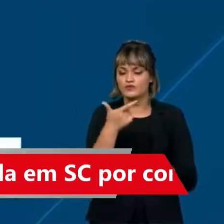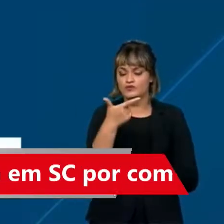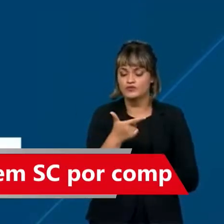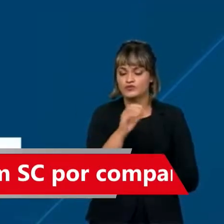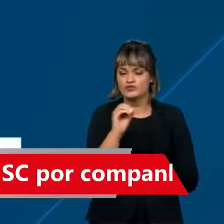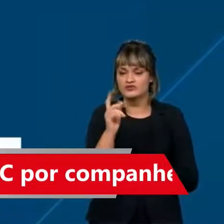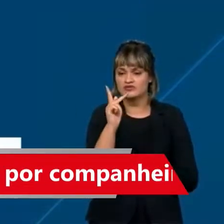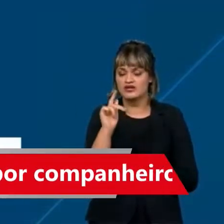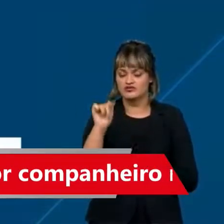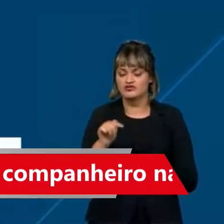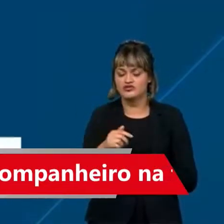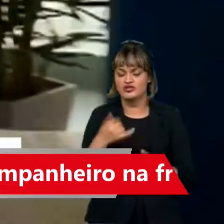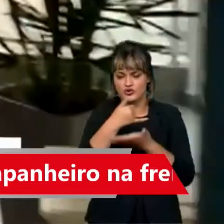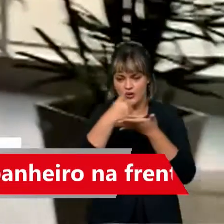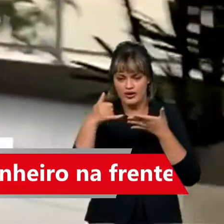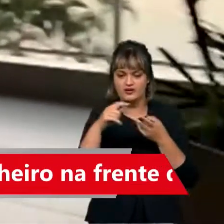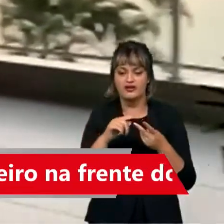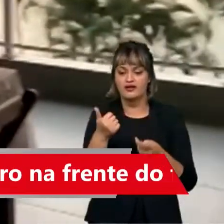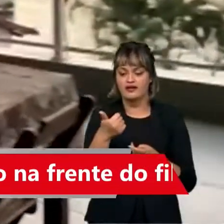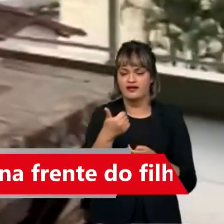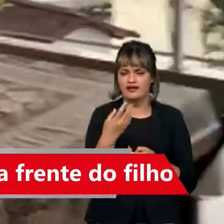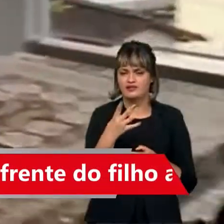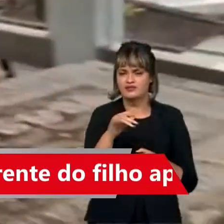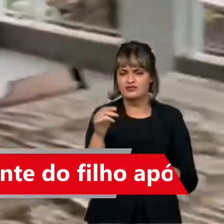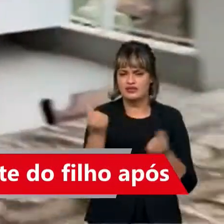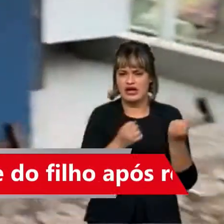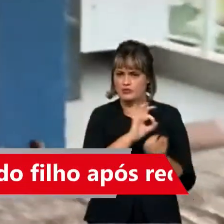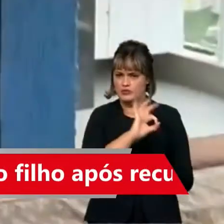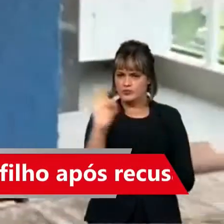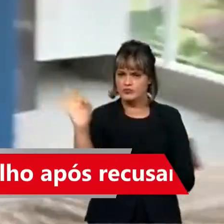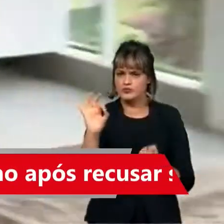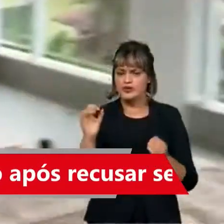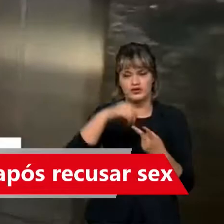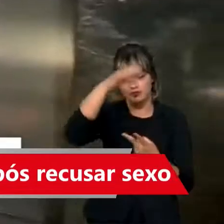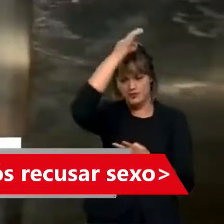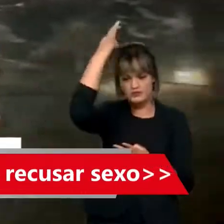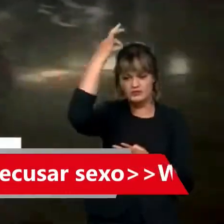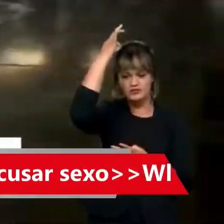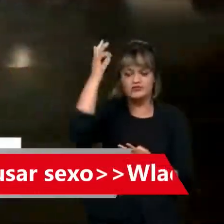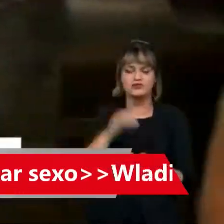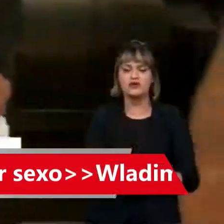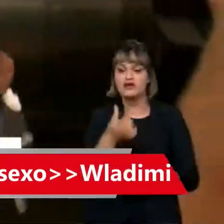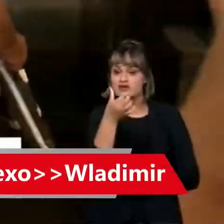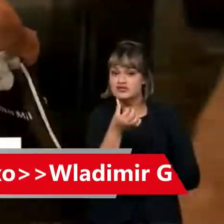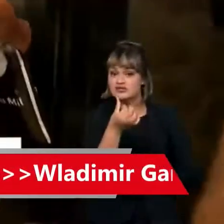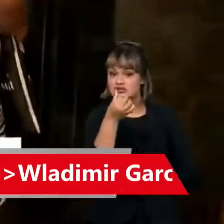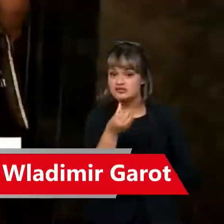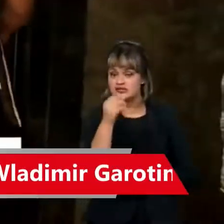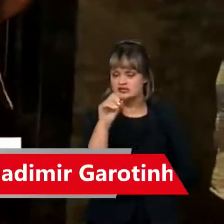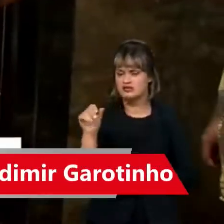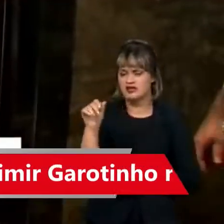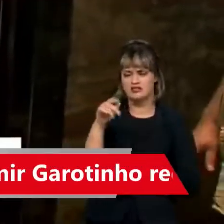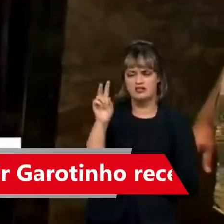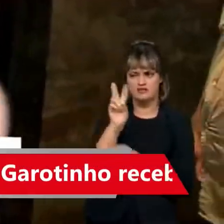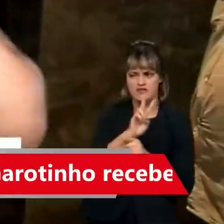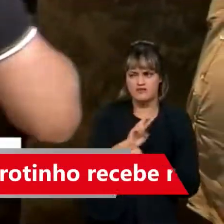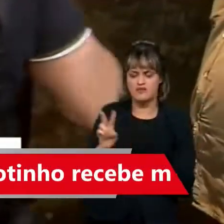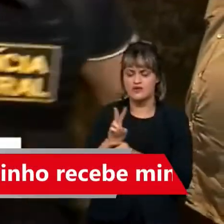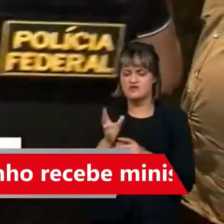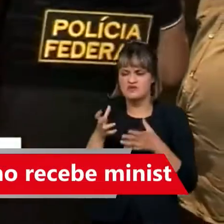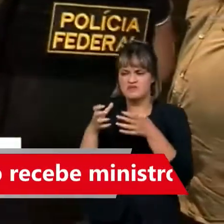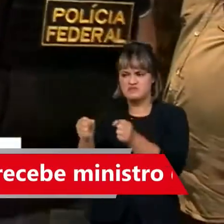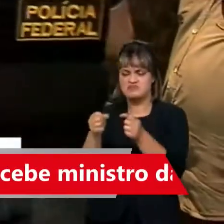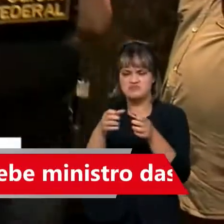na Holanda. A organização criminosa, baseada no Rio de Janeiro, transportava a droga até o Espírito Santo. Ali,